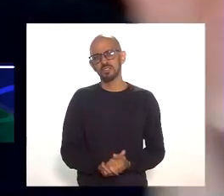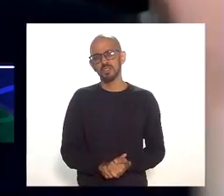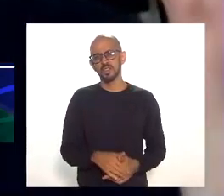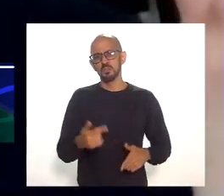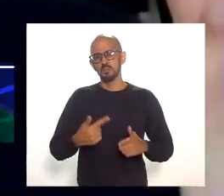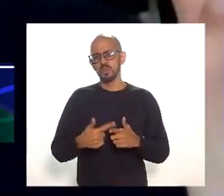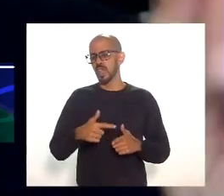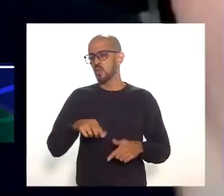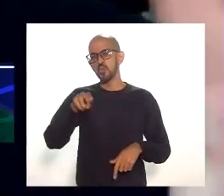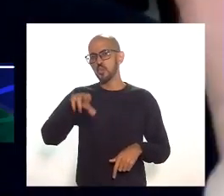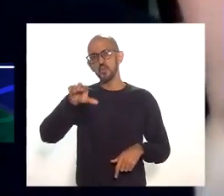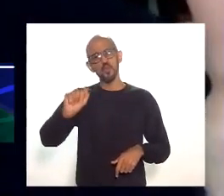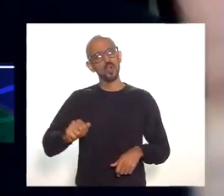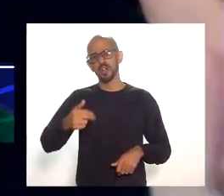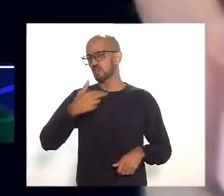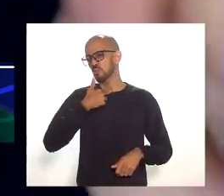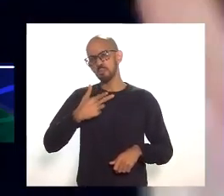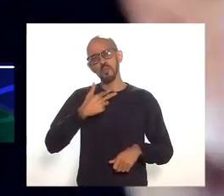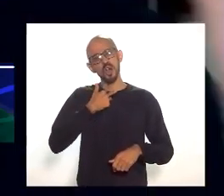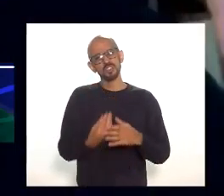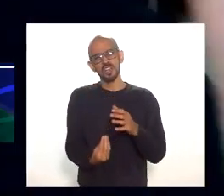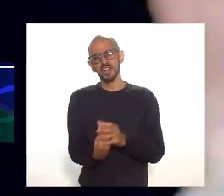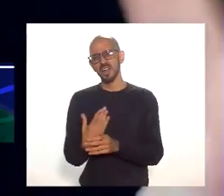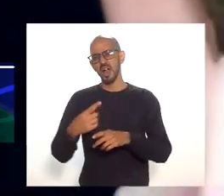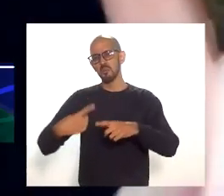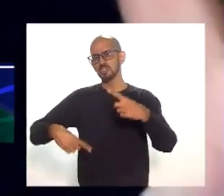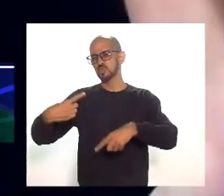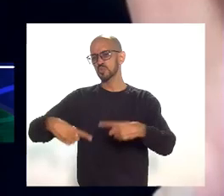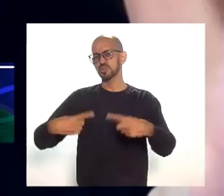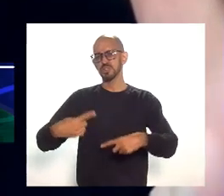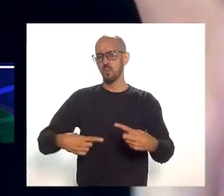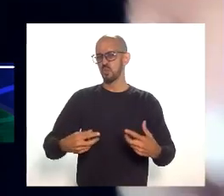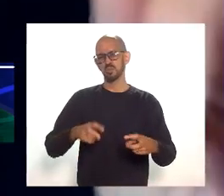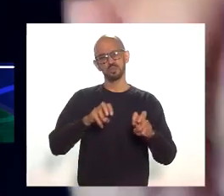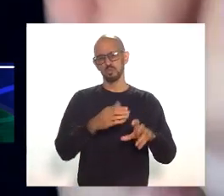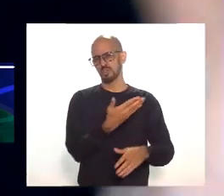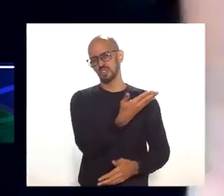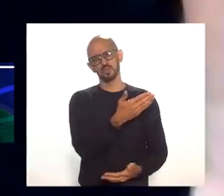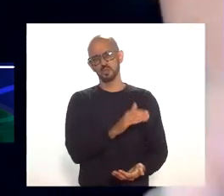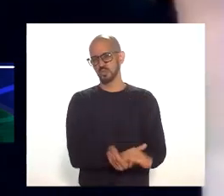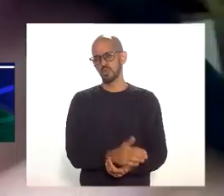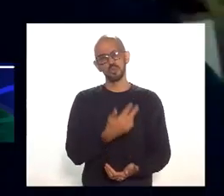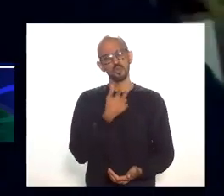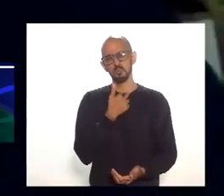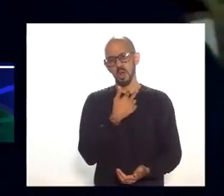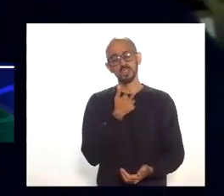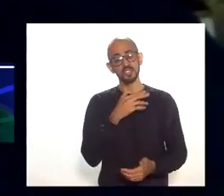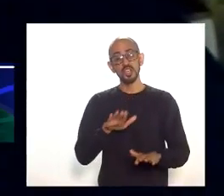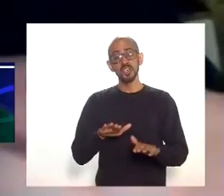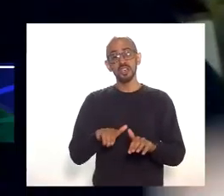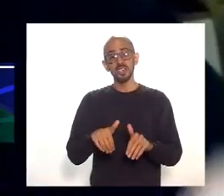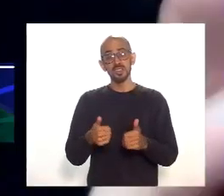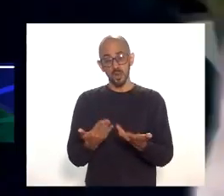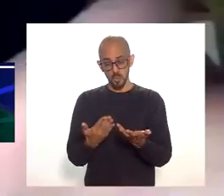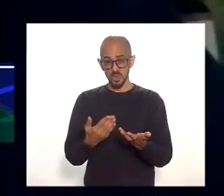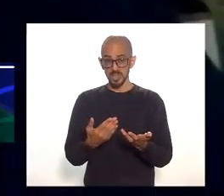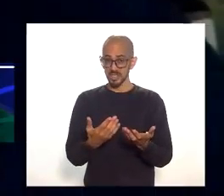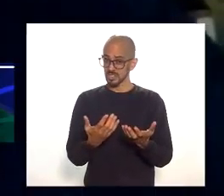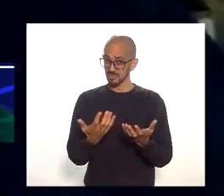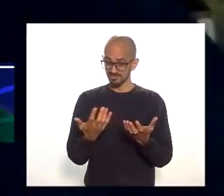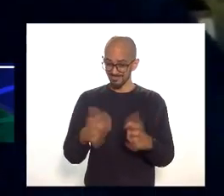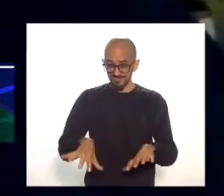jamais poderia ser politizado, diga-se de passagem. E a negação fez com que hoje o